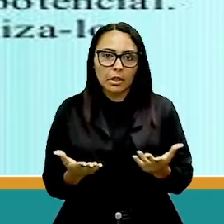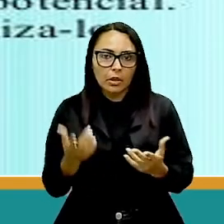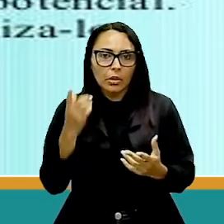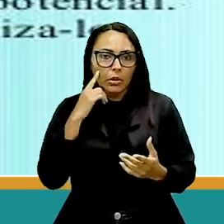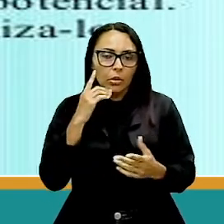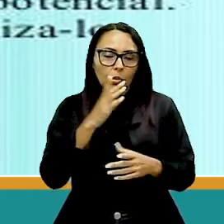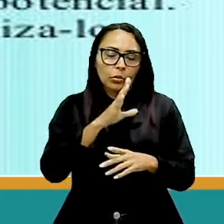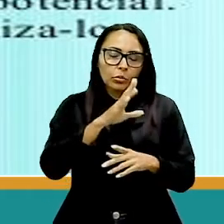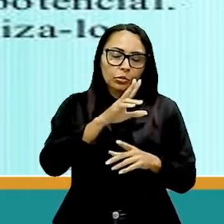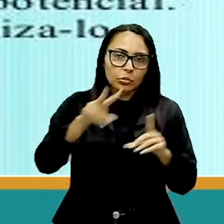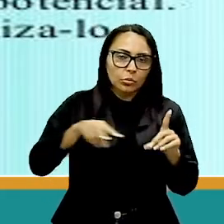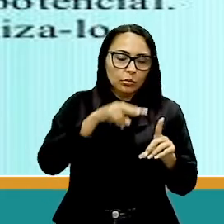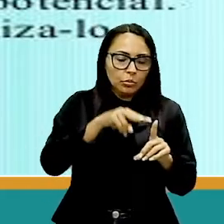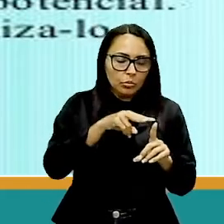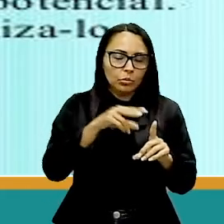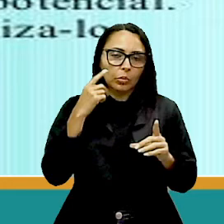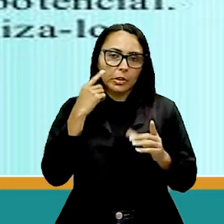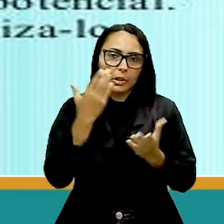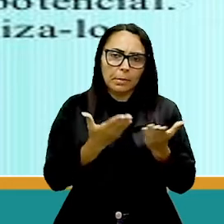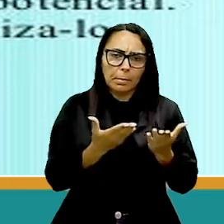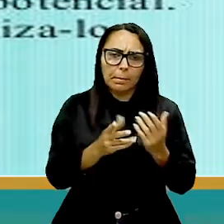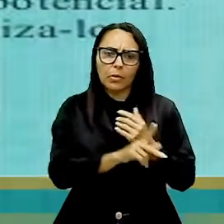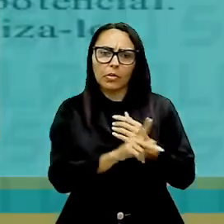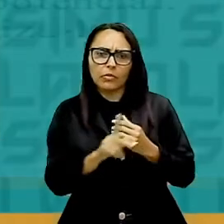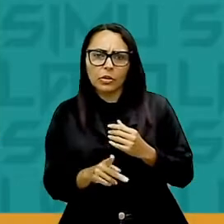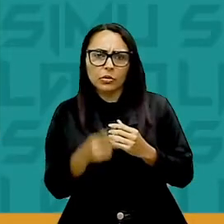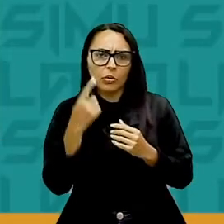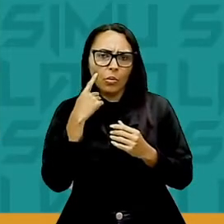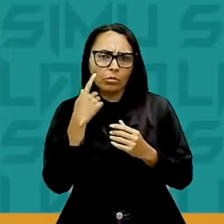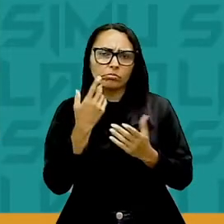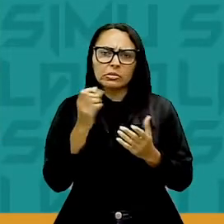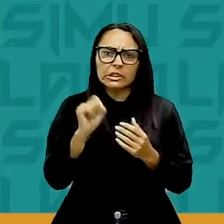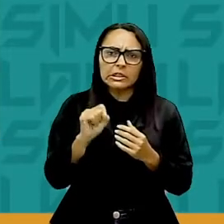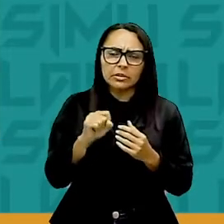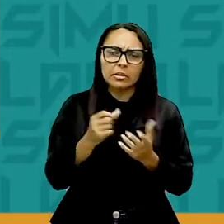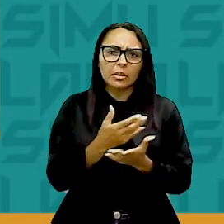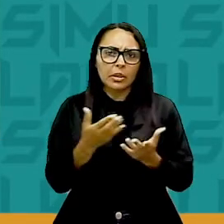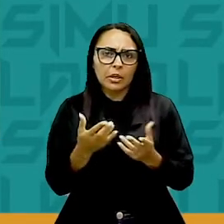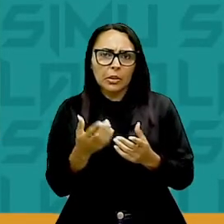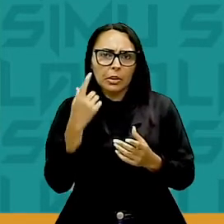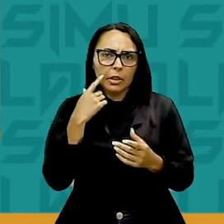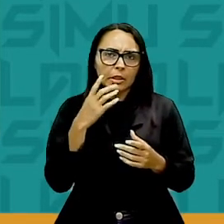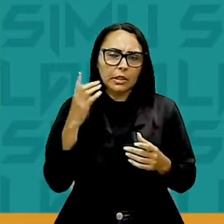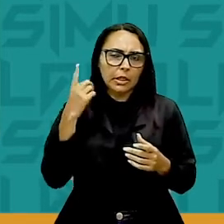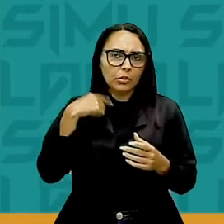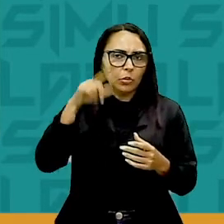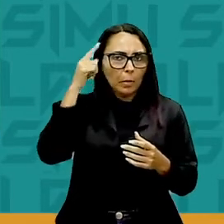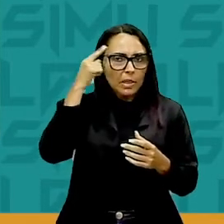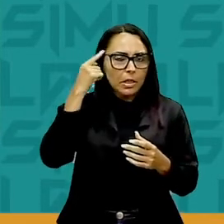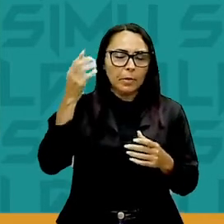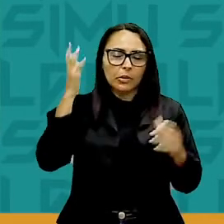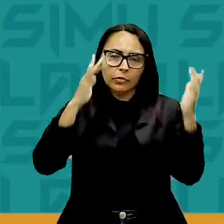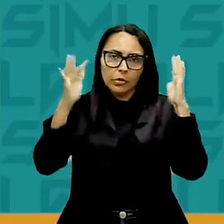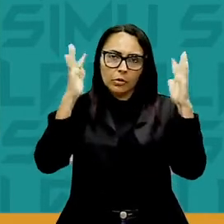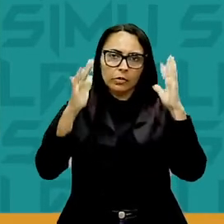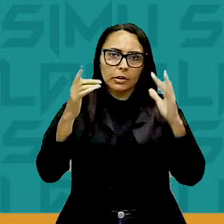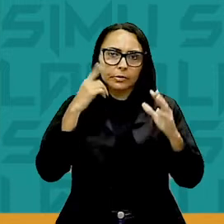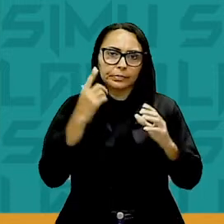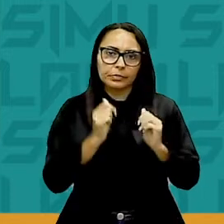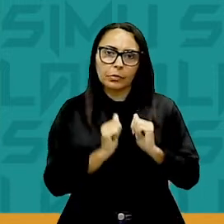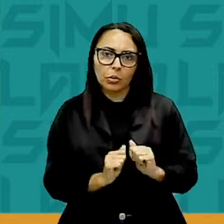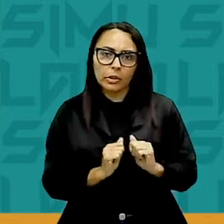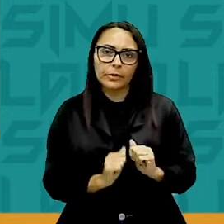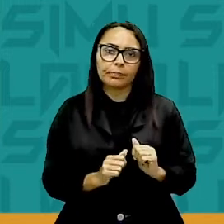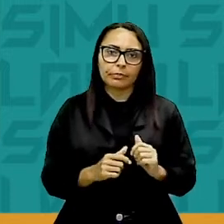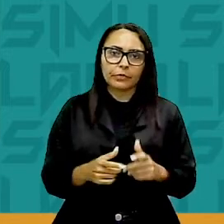o domina. Professor, domínio, sim, porque dentro do pensamento filosófico, o poder